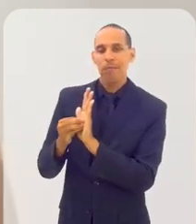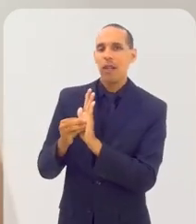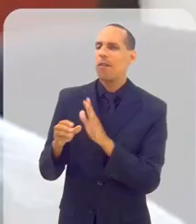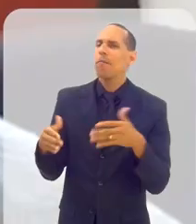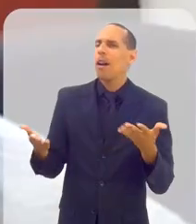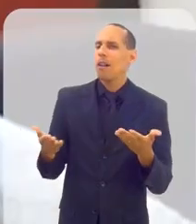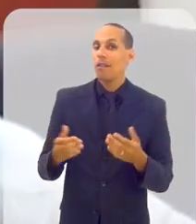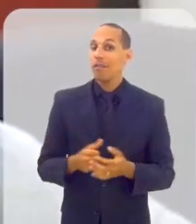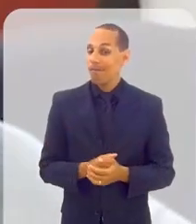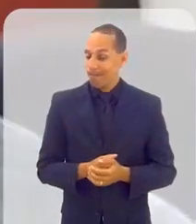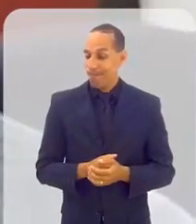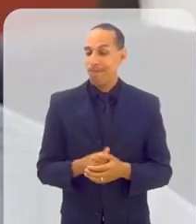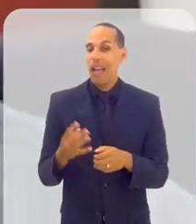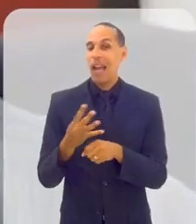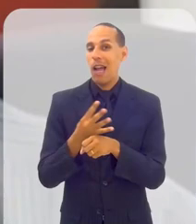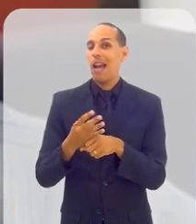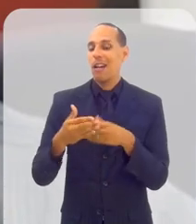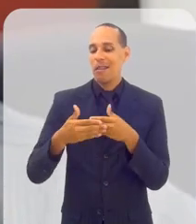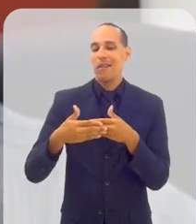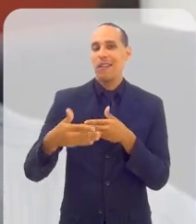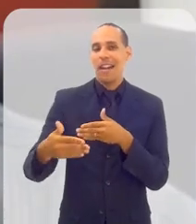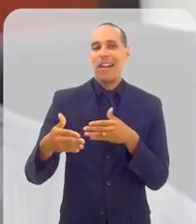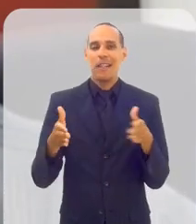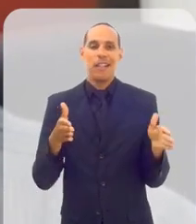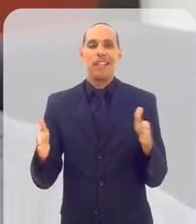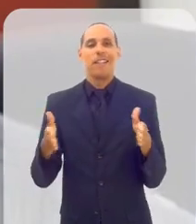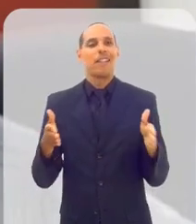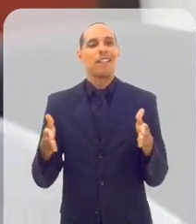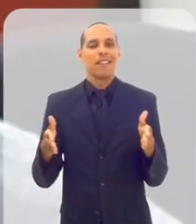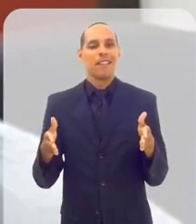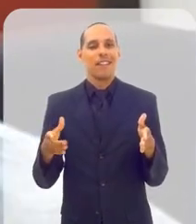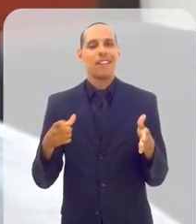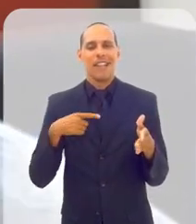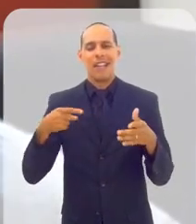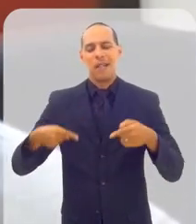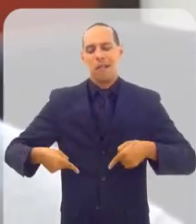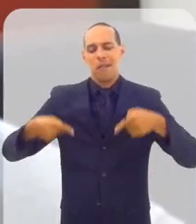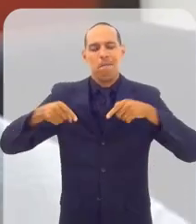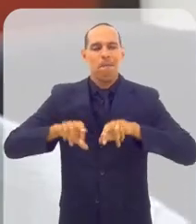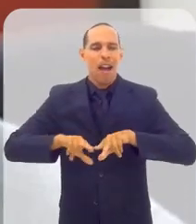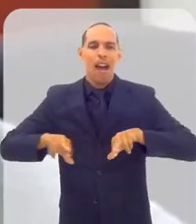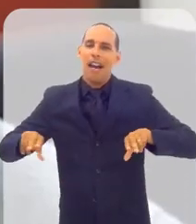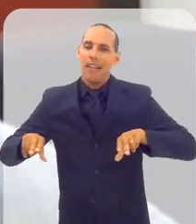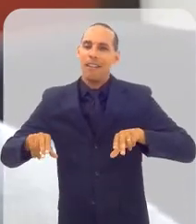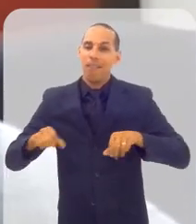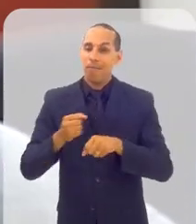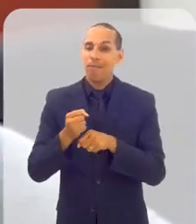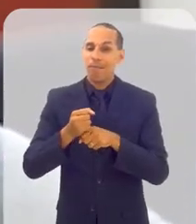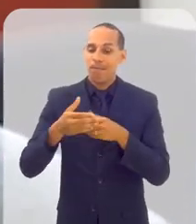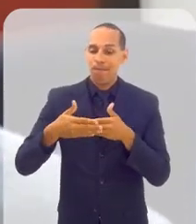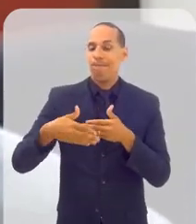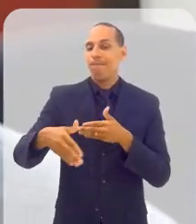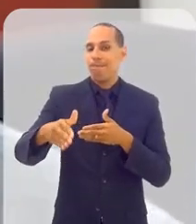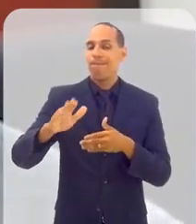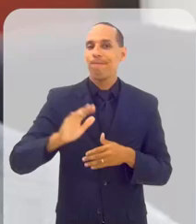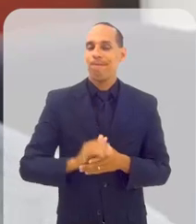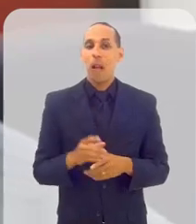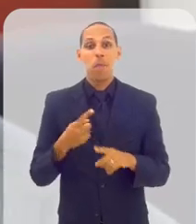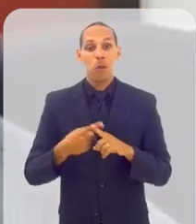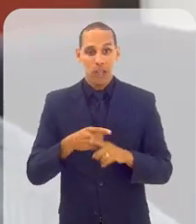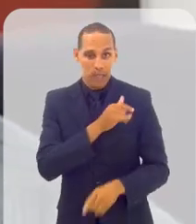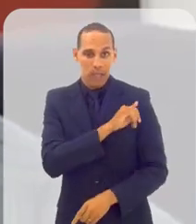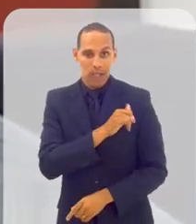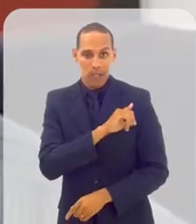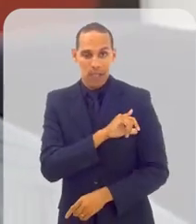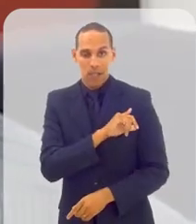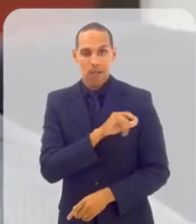legislatura? Os próximos 4 anos têm muitos desafios, né? Os próximos anos em si. O